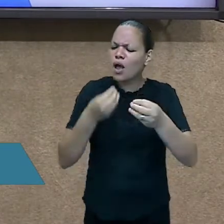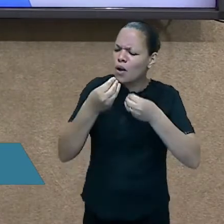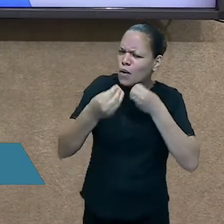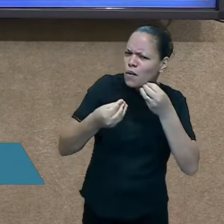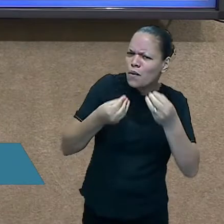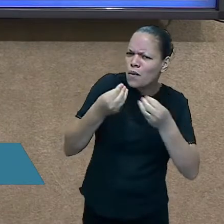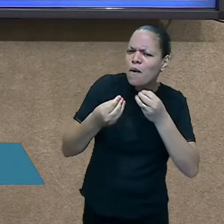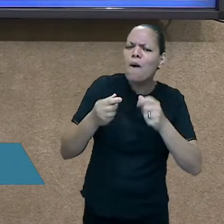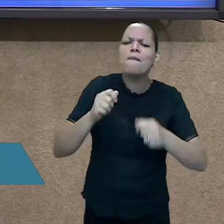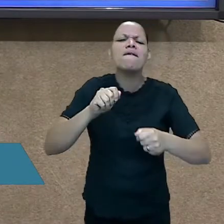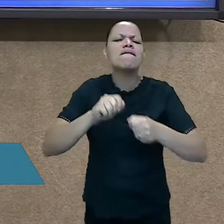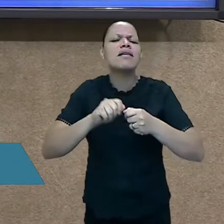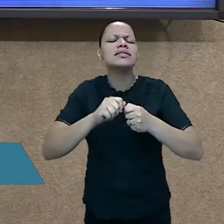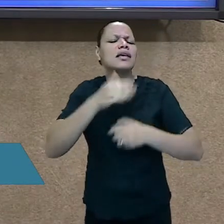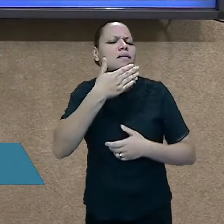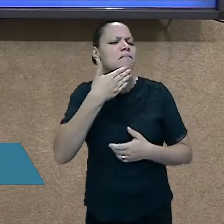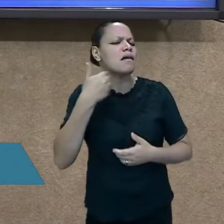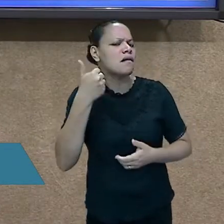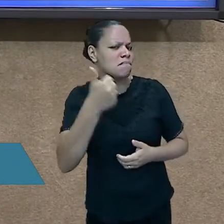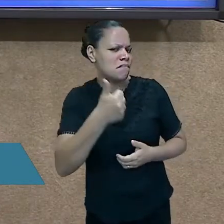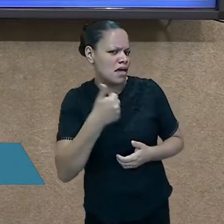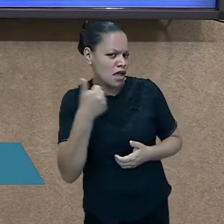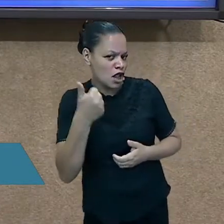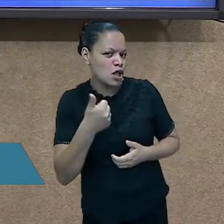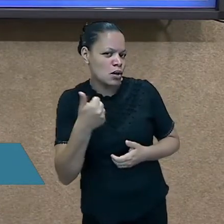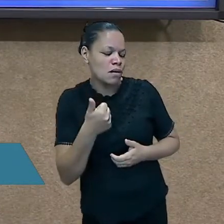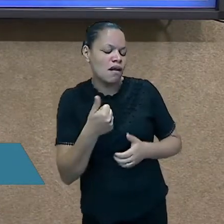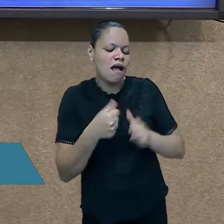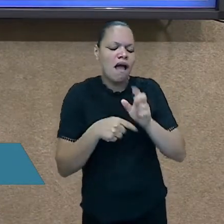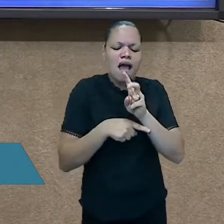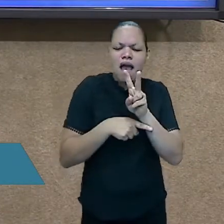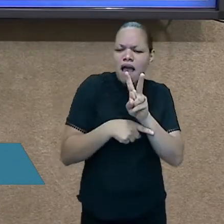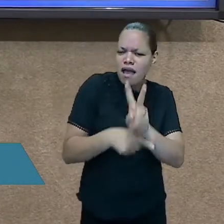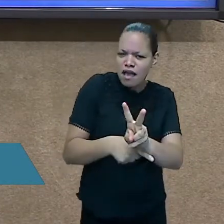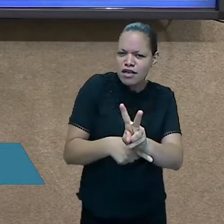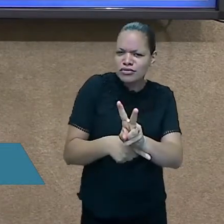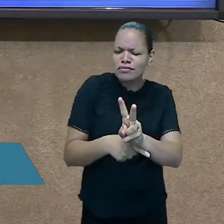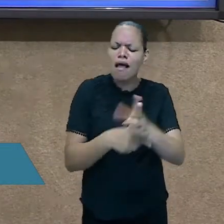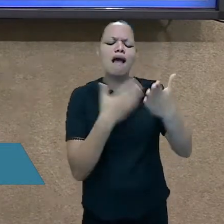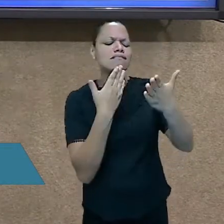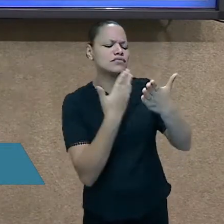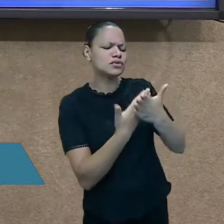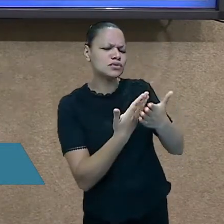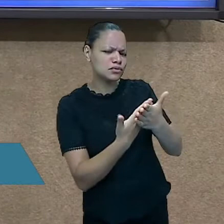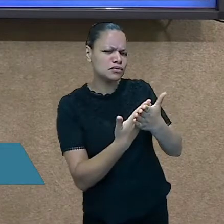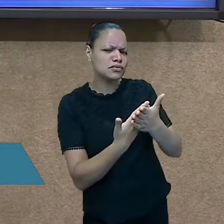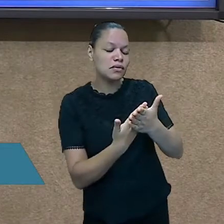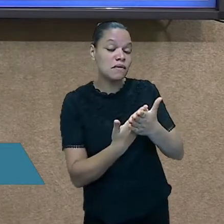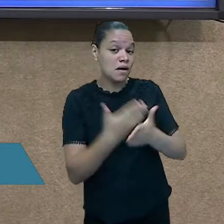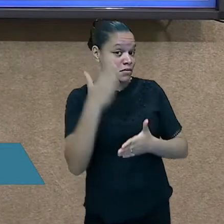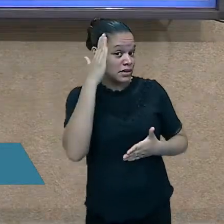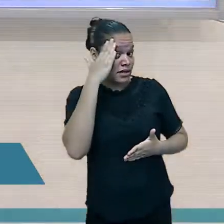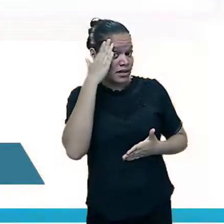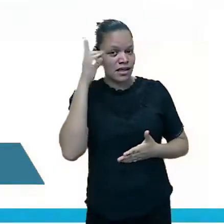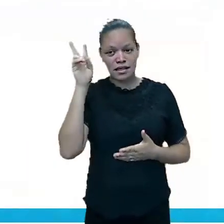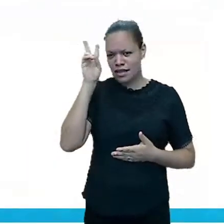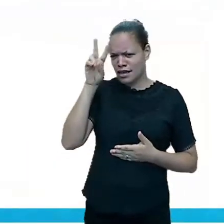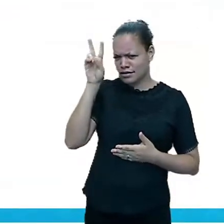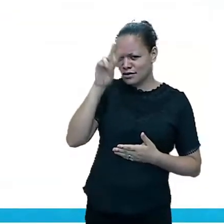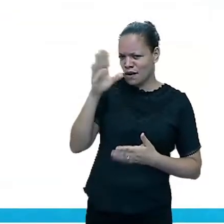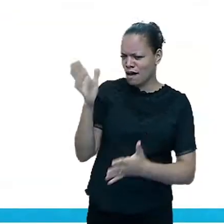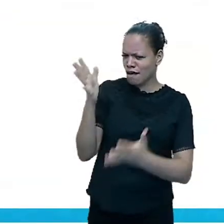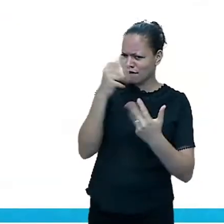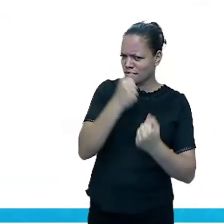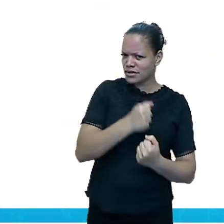Então, de início, vamos olhar um pouquinho da história, como veio essa parte dos números romanos. Vamos